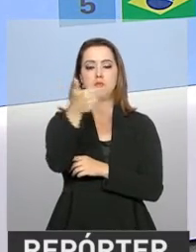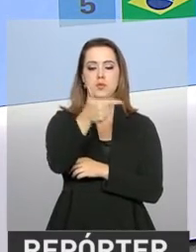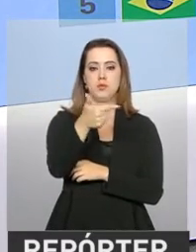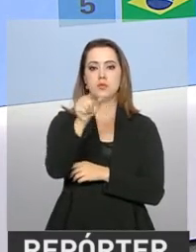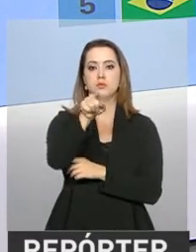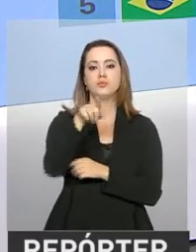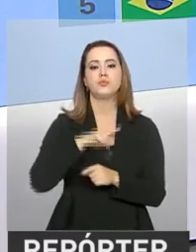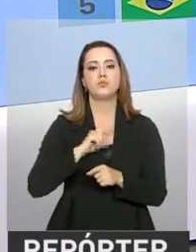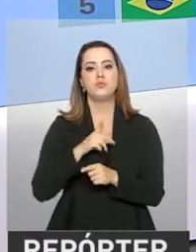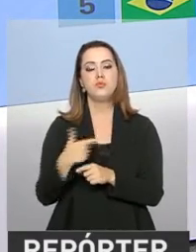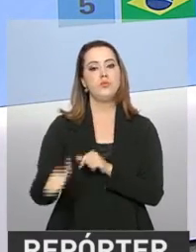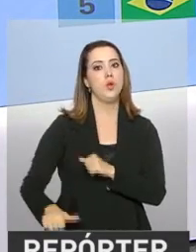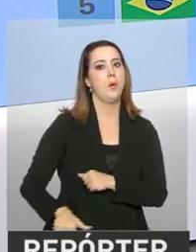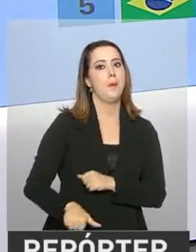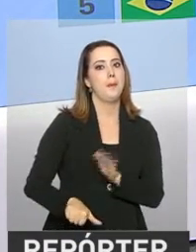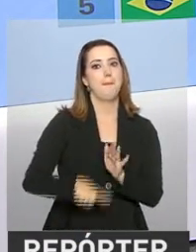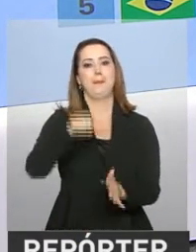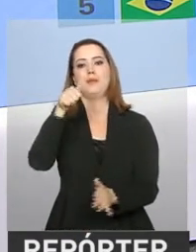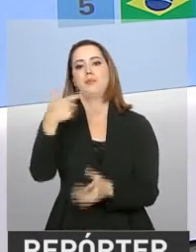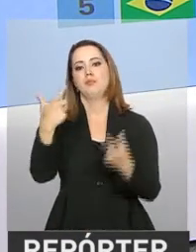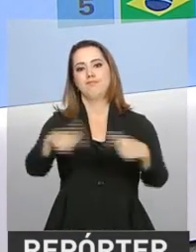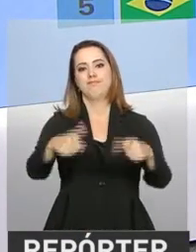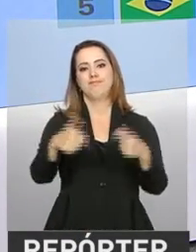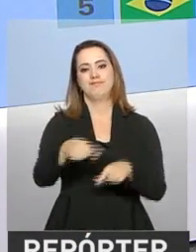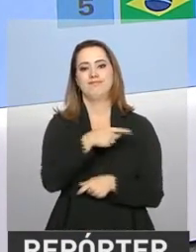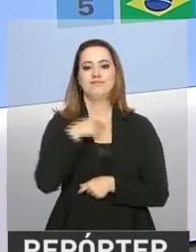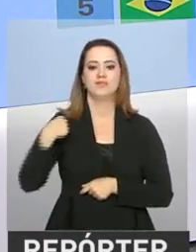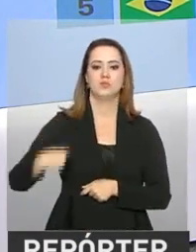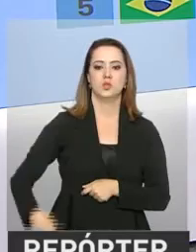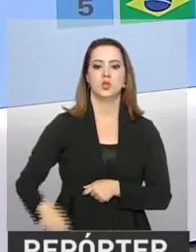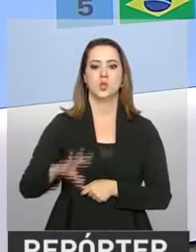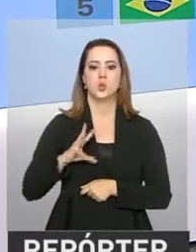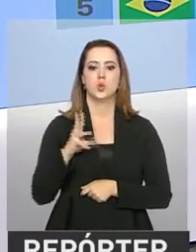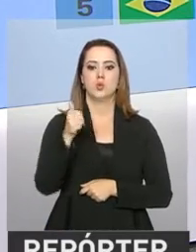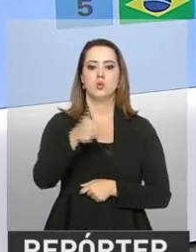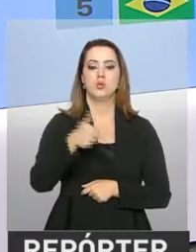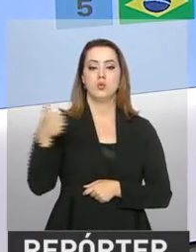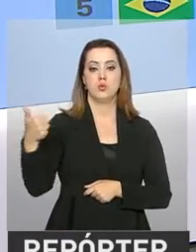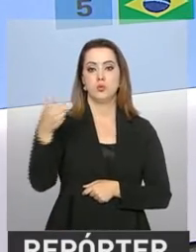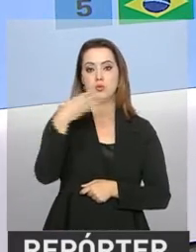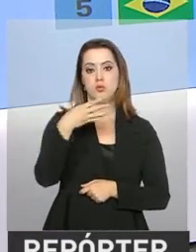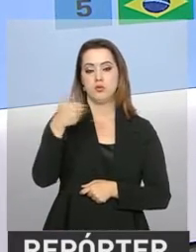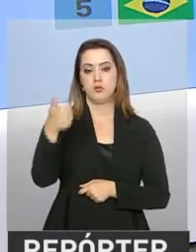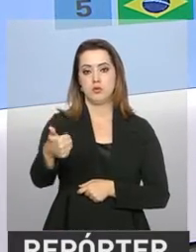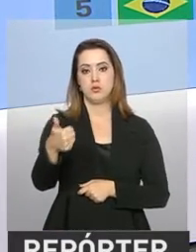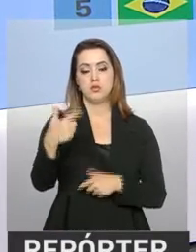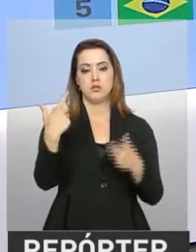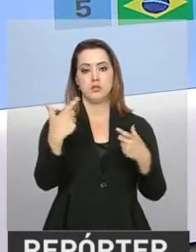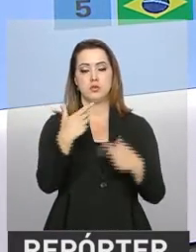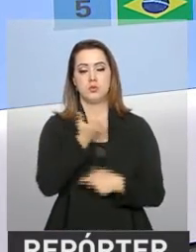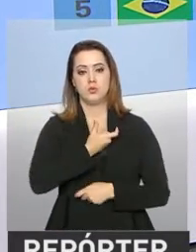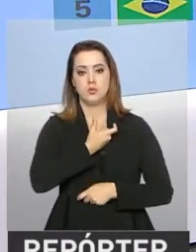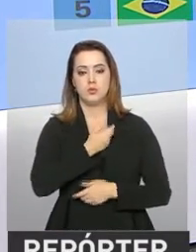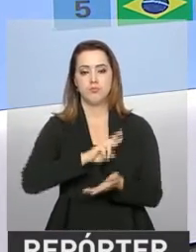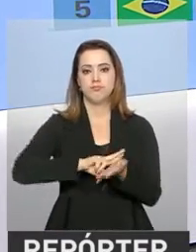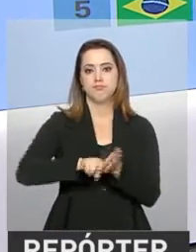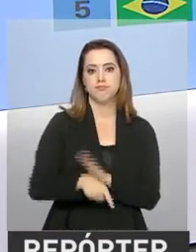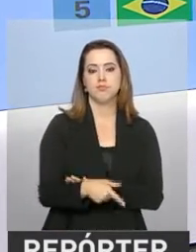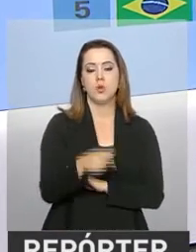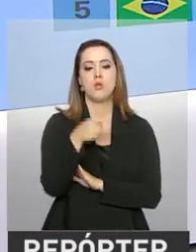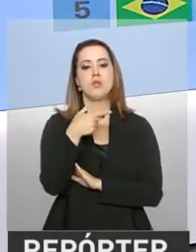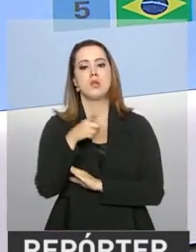é liderado pela China, com folga, 141 medalhas, 62 delas de ouro. A Grã-Bretanha vem em segundo lugar, com 32 de